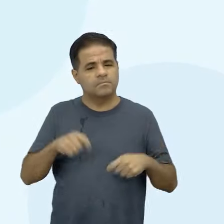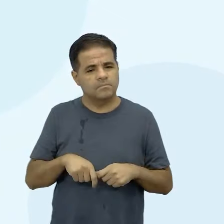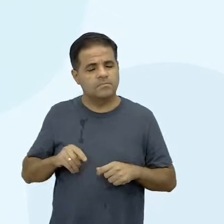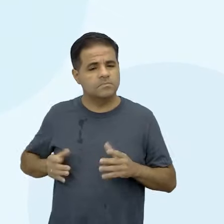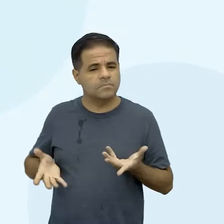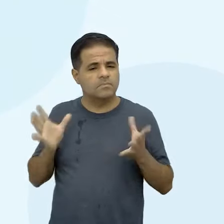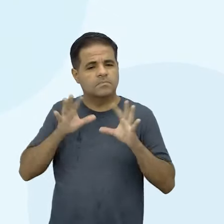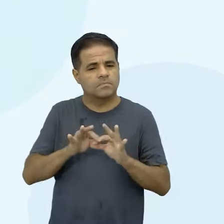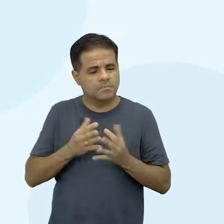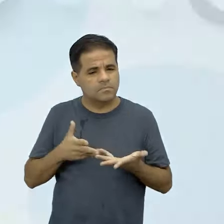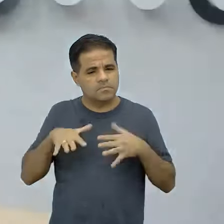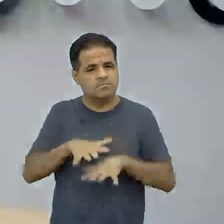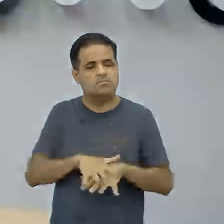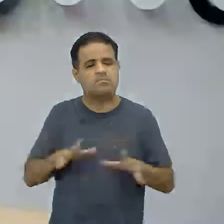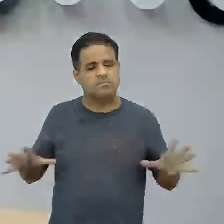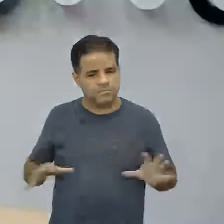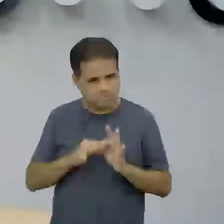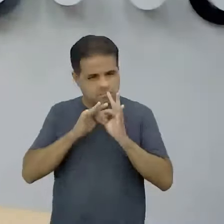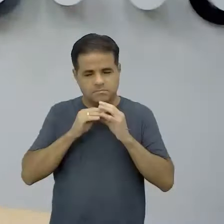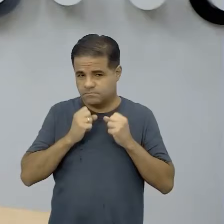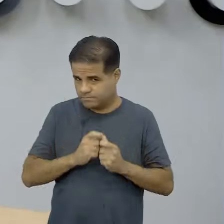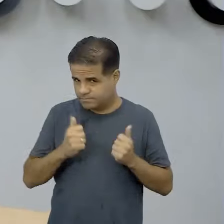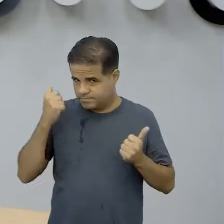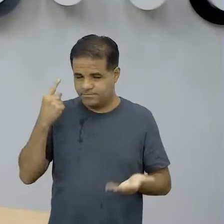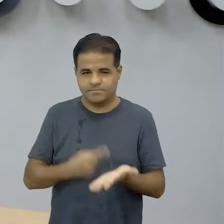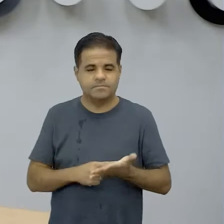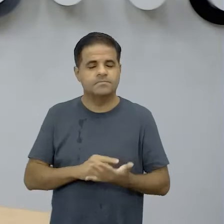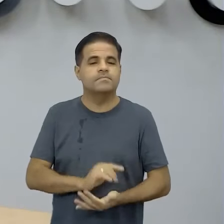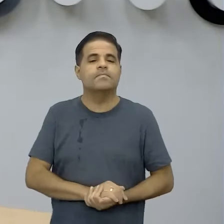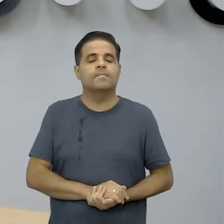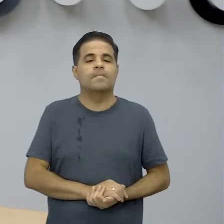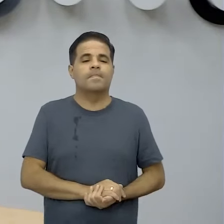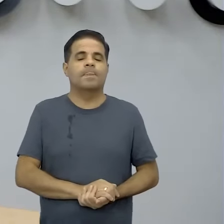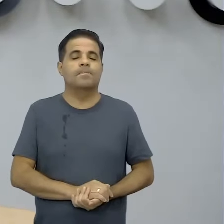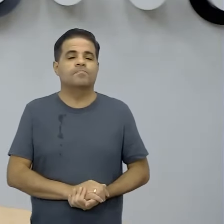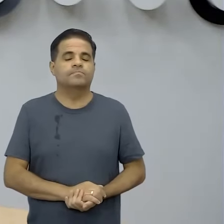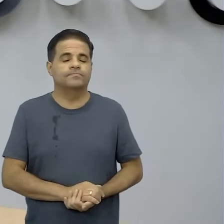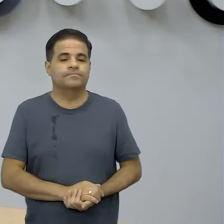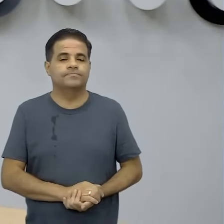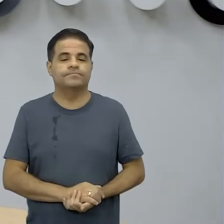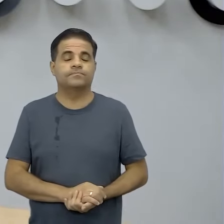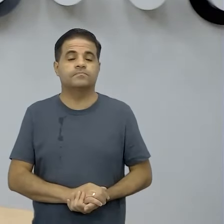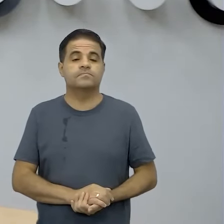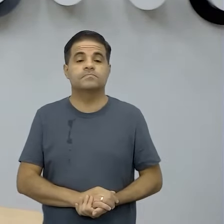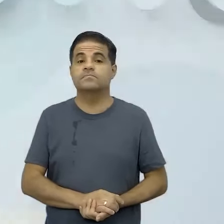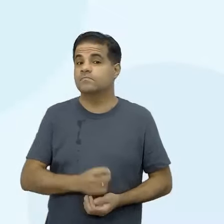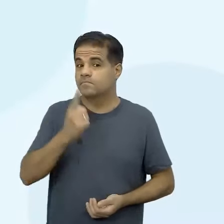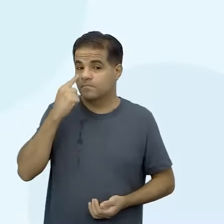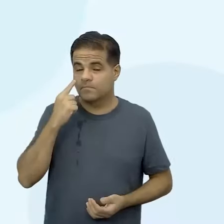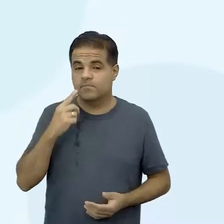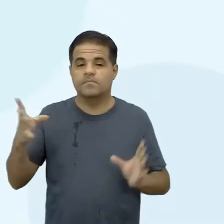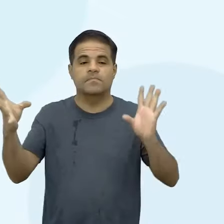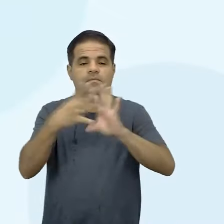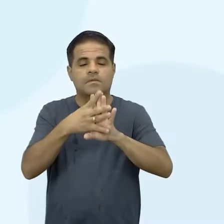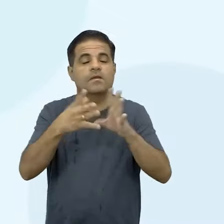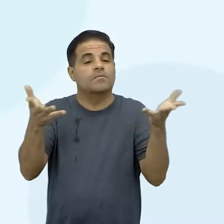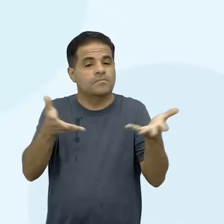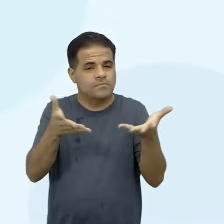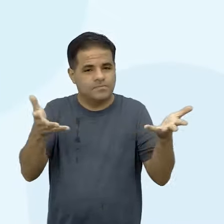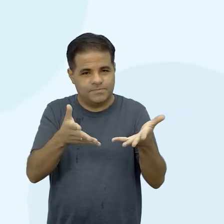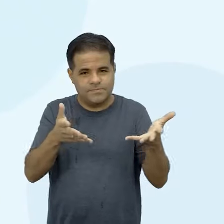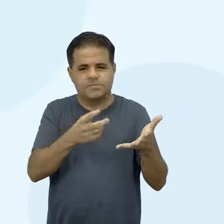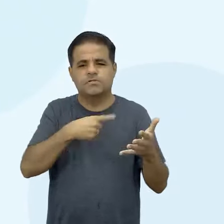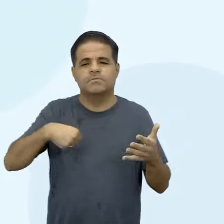curricular estão interligados e conectados, tá bom, pessoal? Então tá, então a gente vai ver então agora o percurso da pauta de hoje, para a